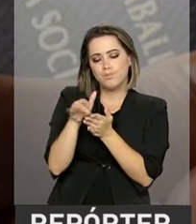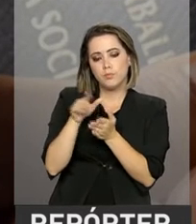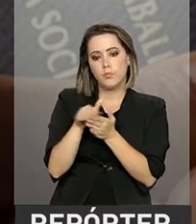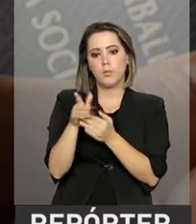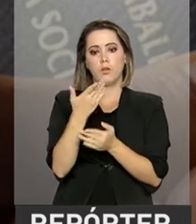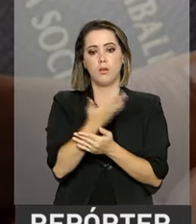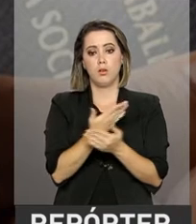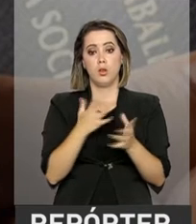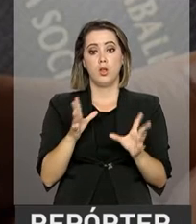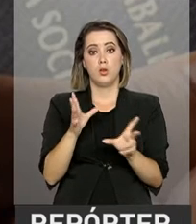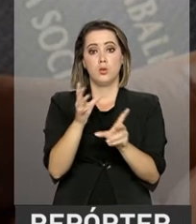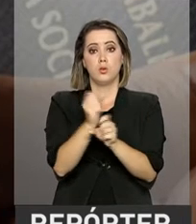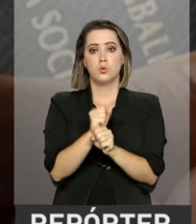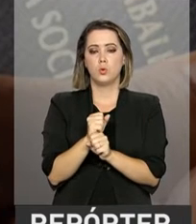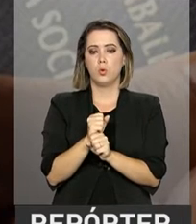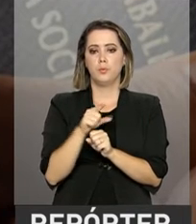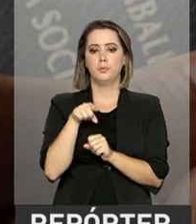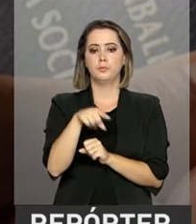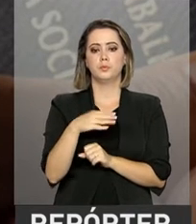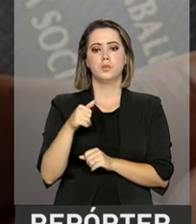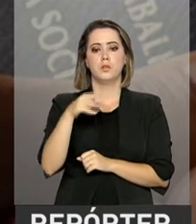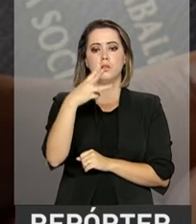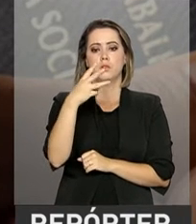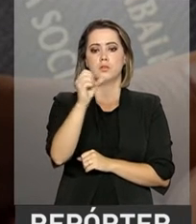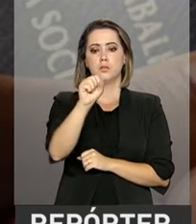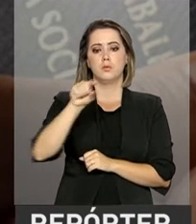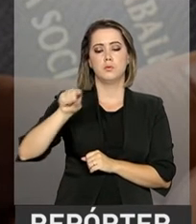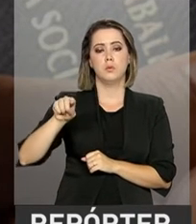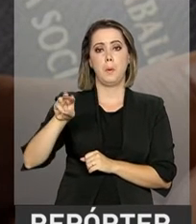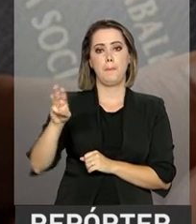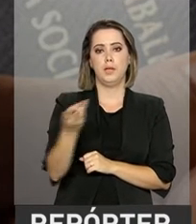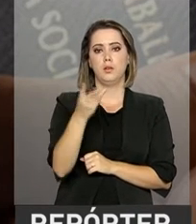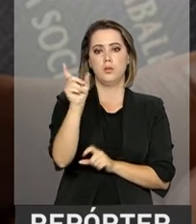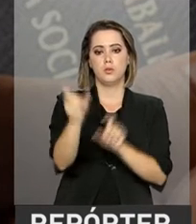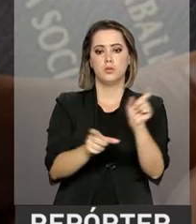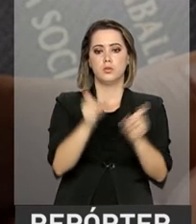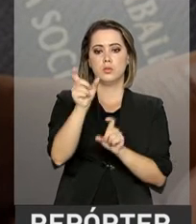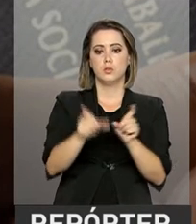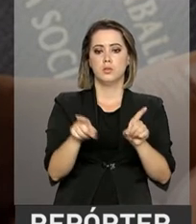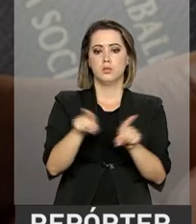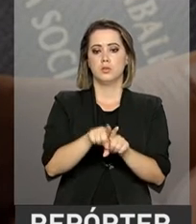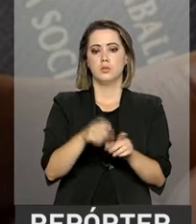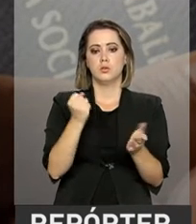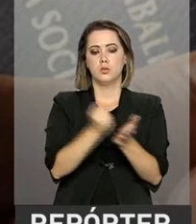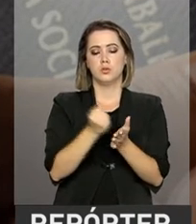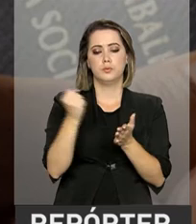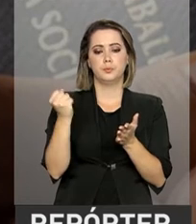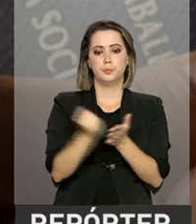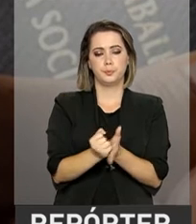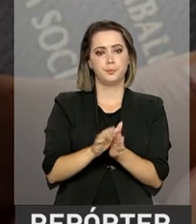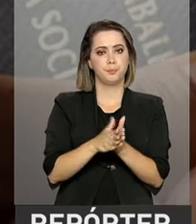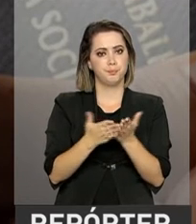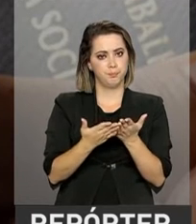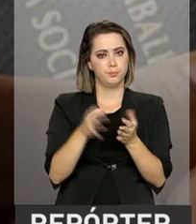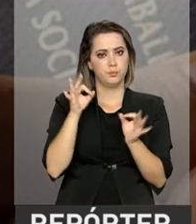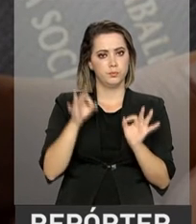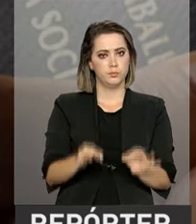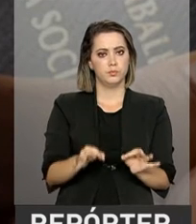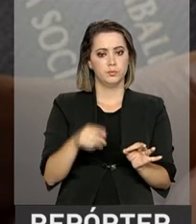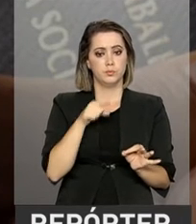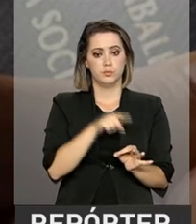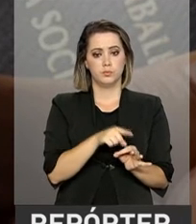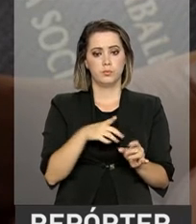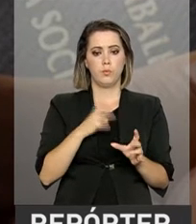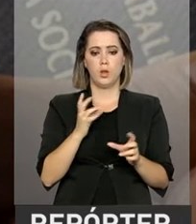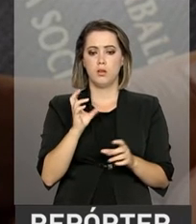mil demissões. Ao todo, o país tem mais de 38 milhões e 315 mil trabalhadores com carteira assinada. Dos